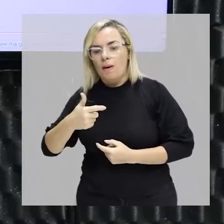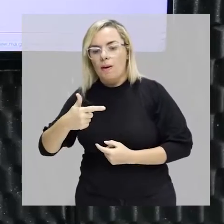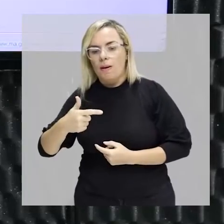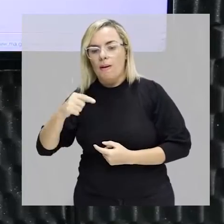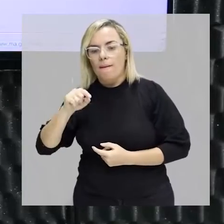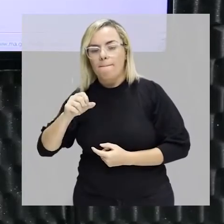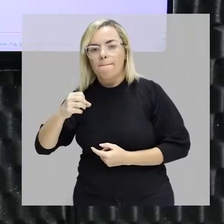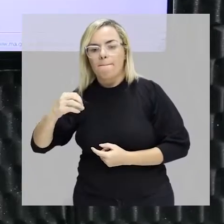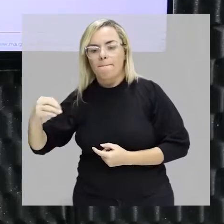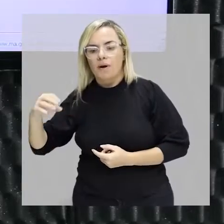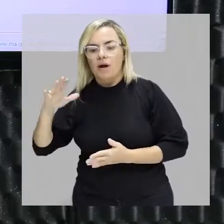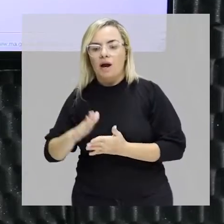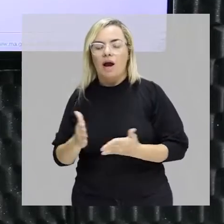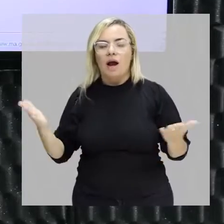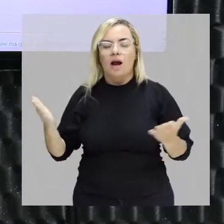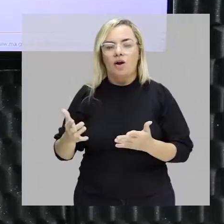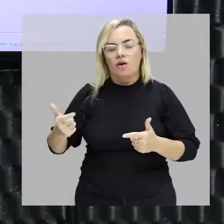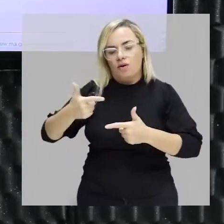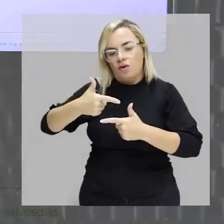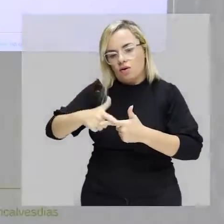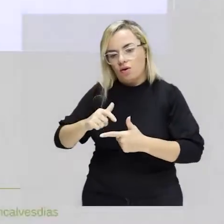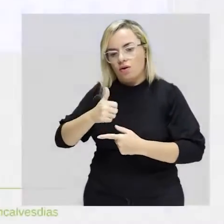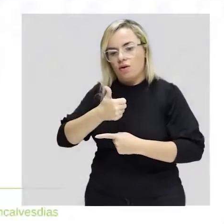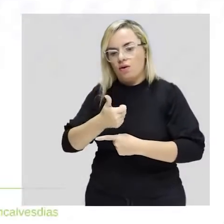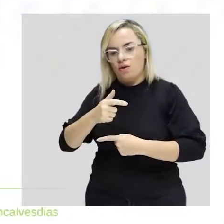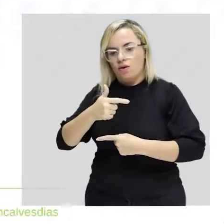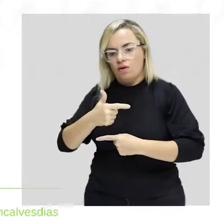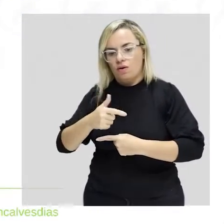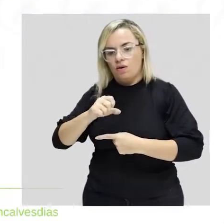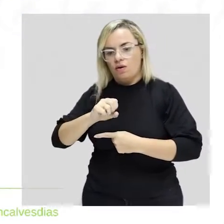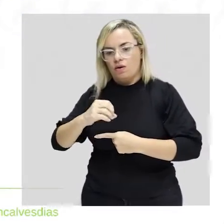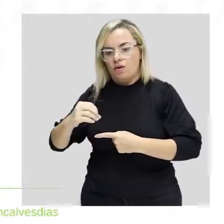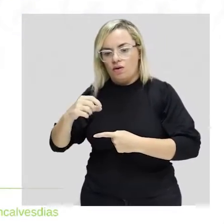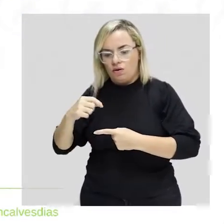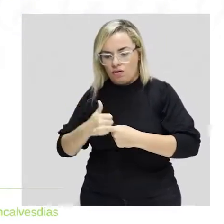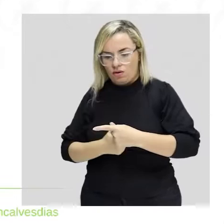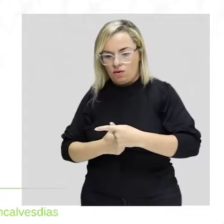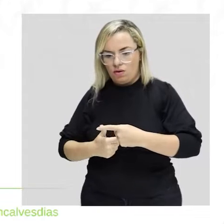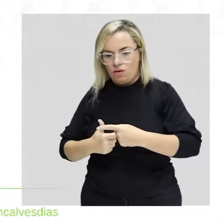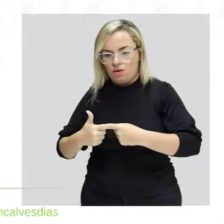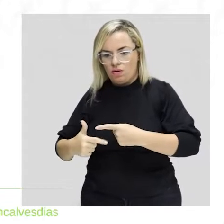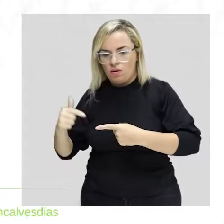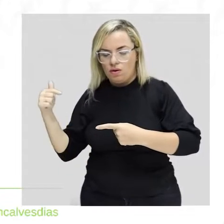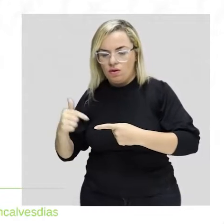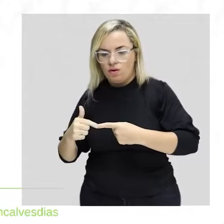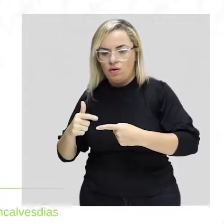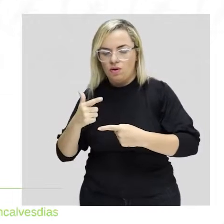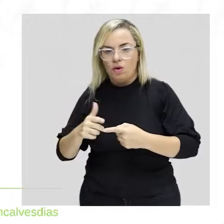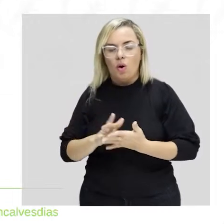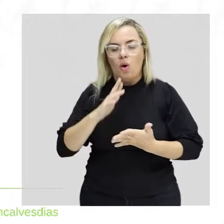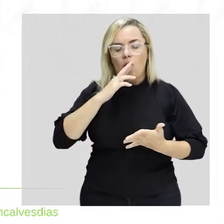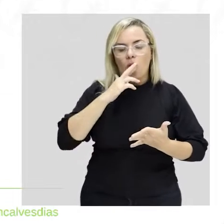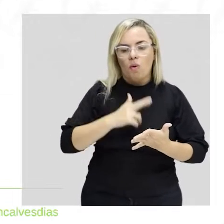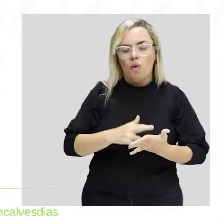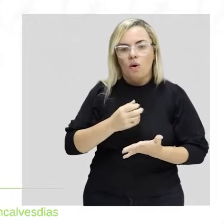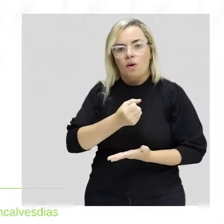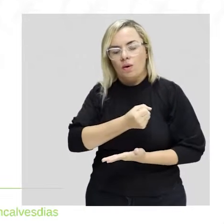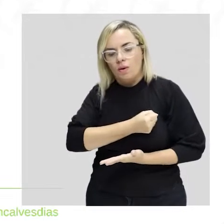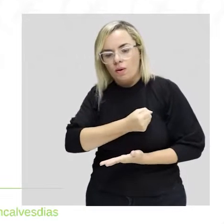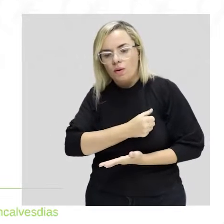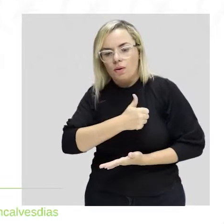dividir 12.800 por 112. E esse resultado dá, né, o número de